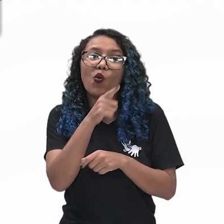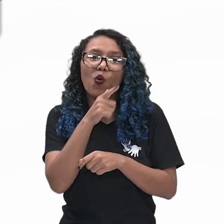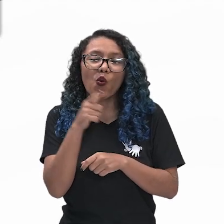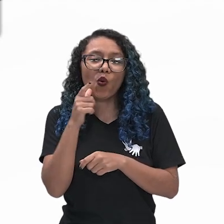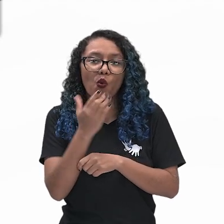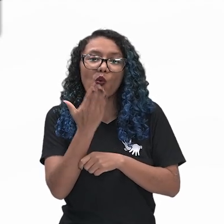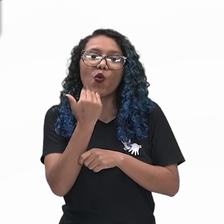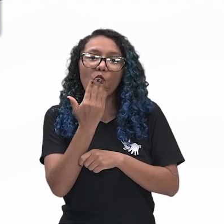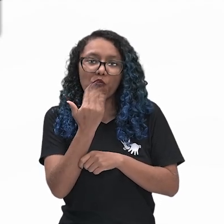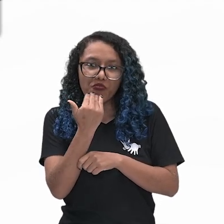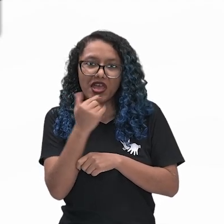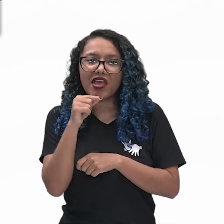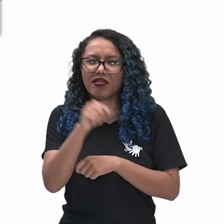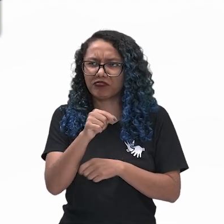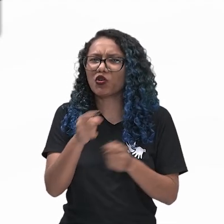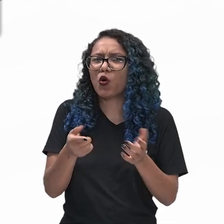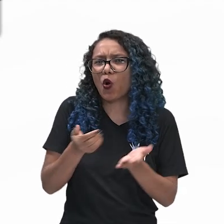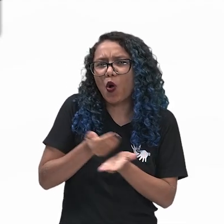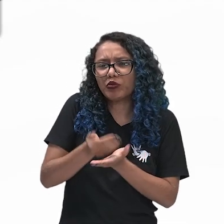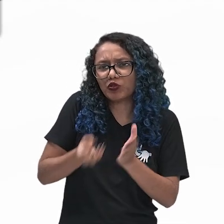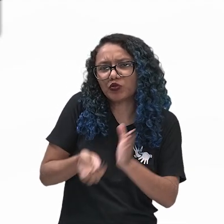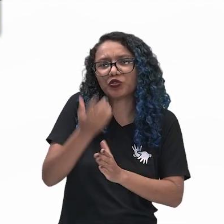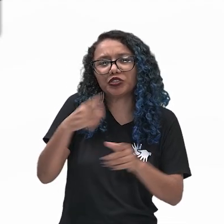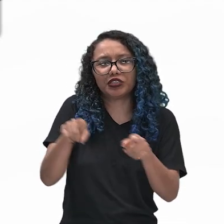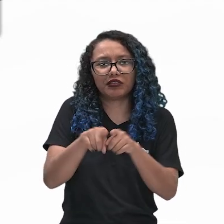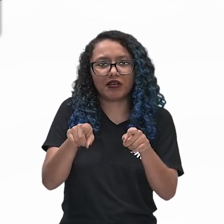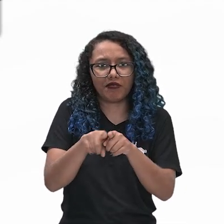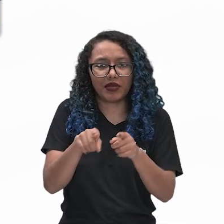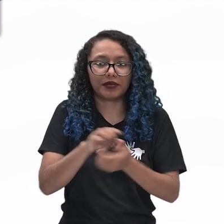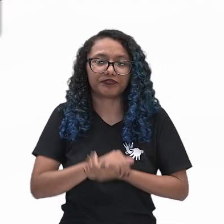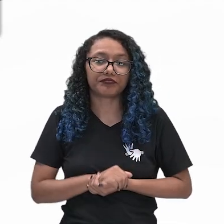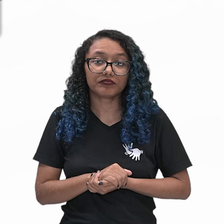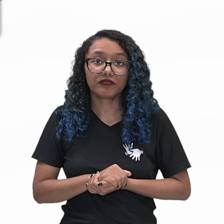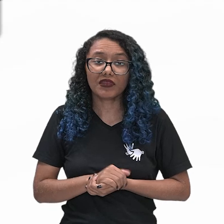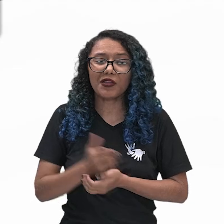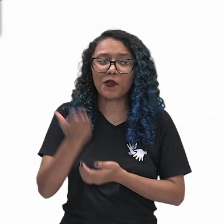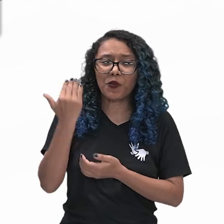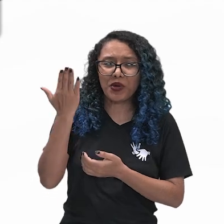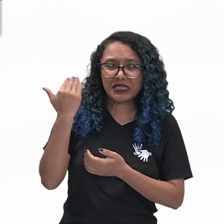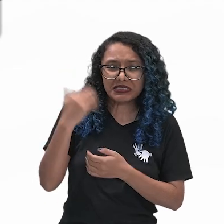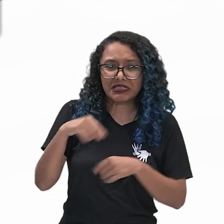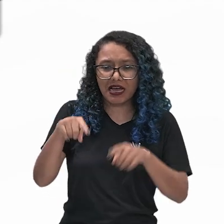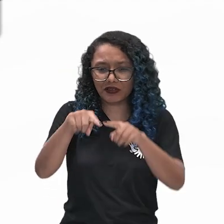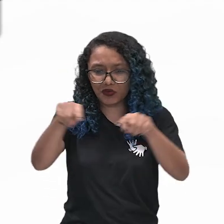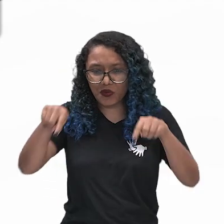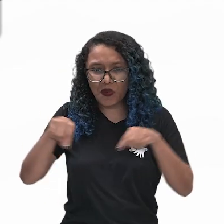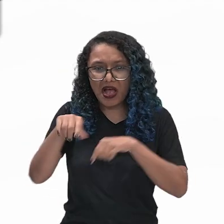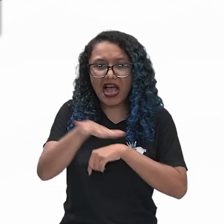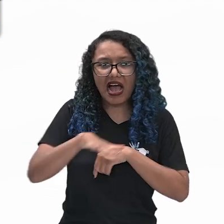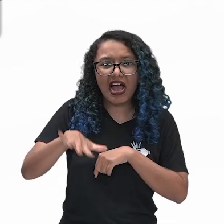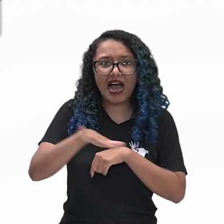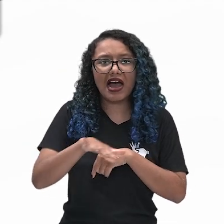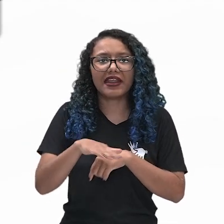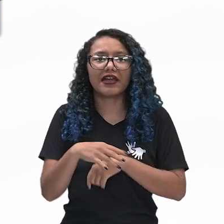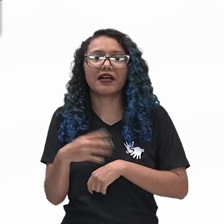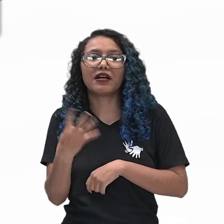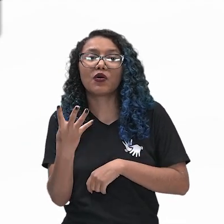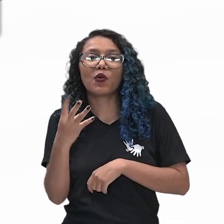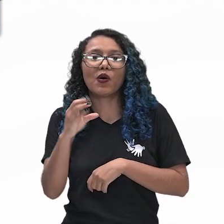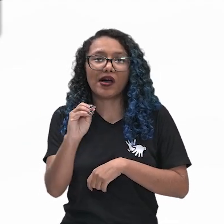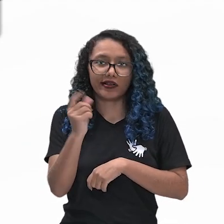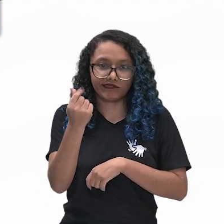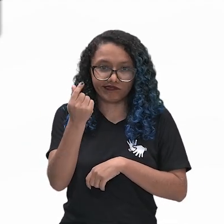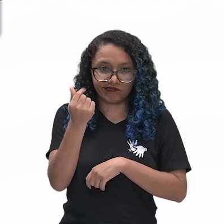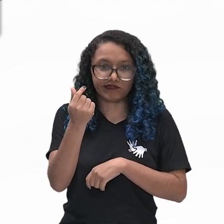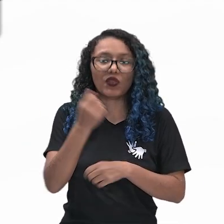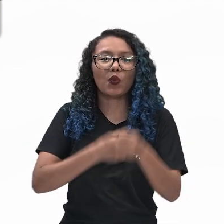surgiu naquelas bandas. O metro quadrado, naquela época, valia $40 na região em